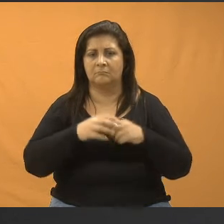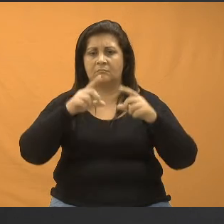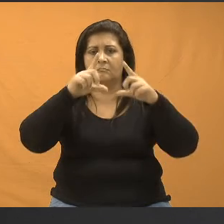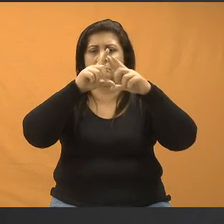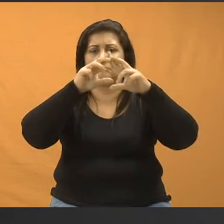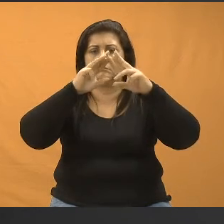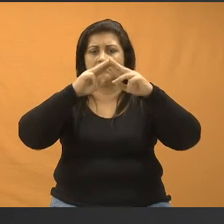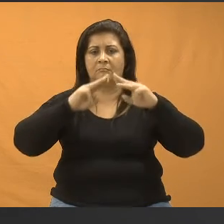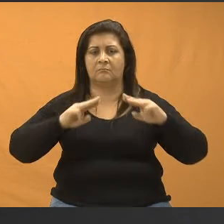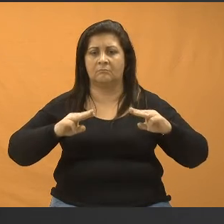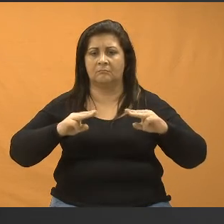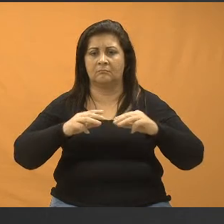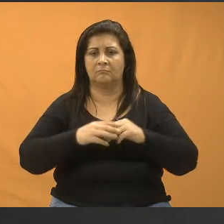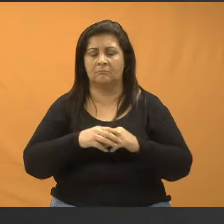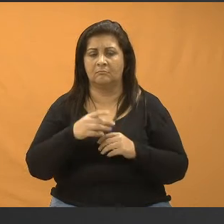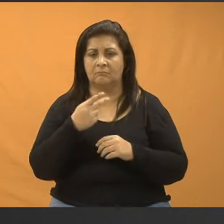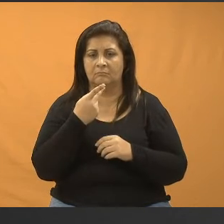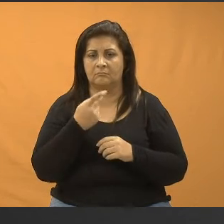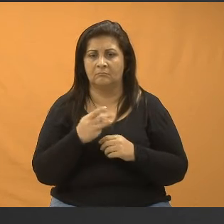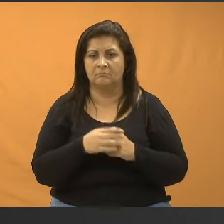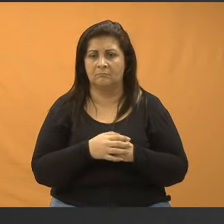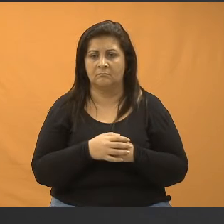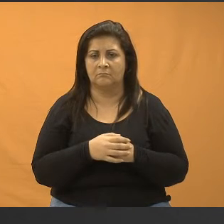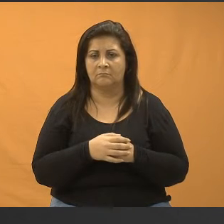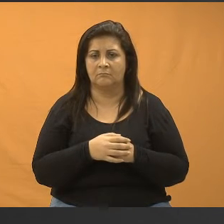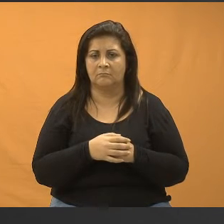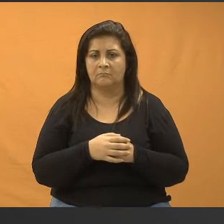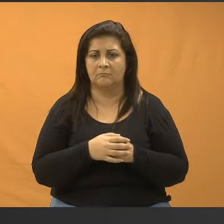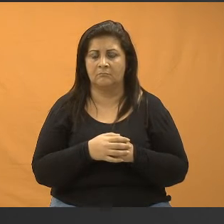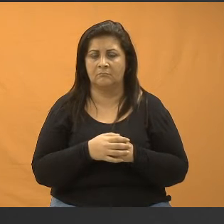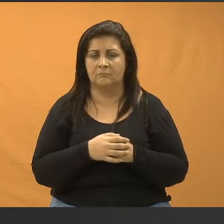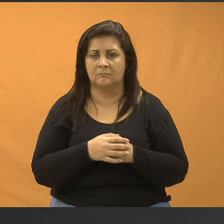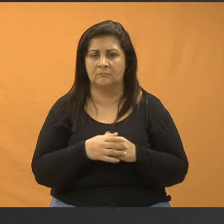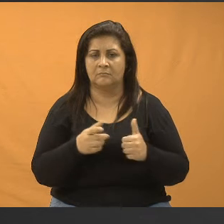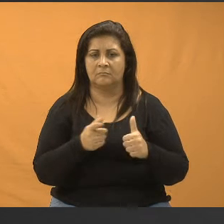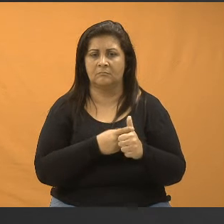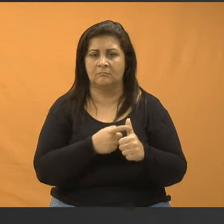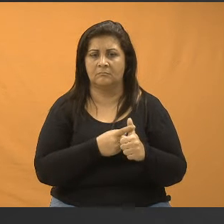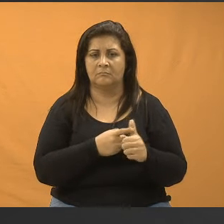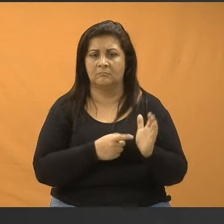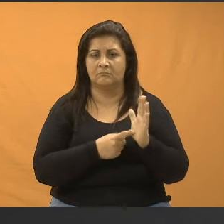com o corpo jurídico e fala assim, então tá bom, a dívida é essa aqui.